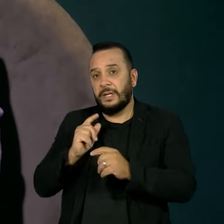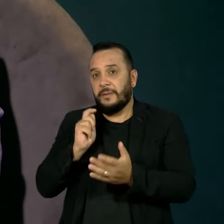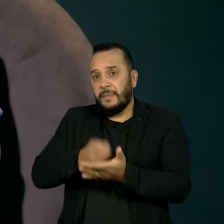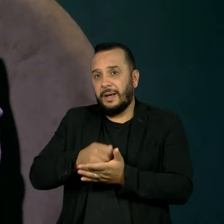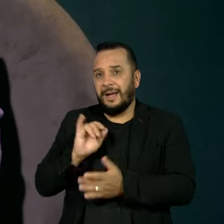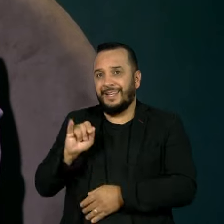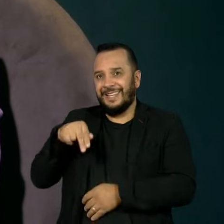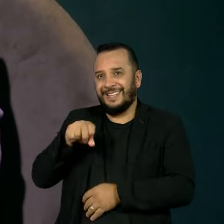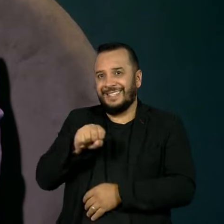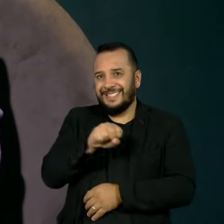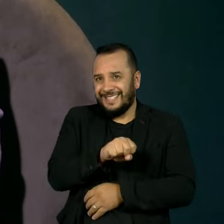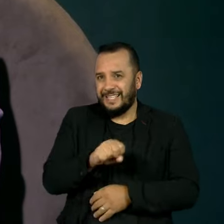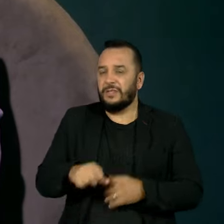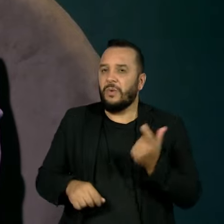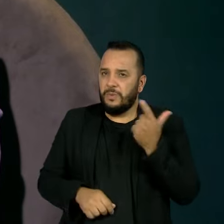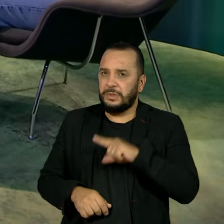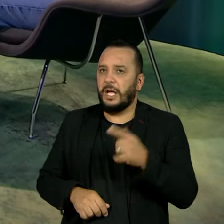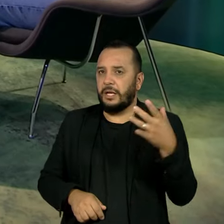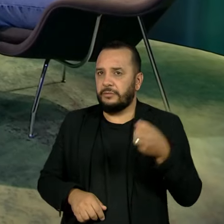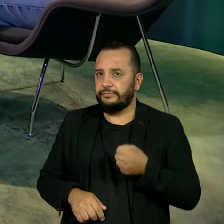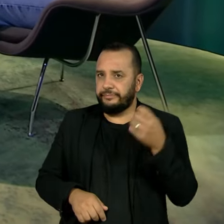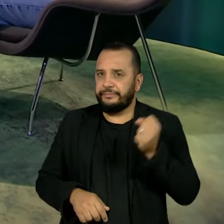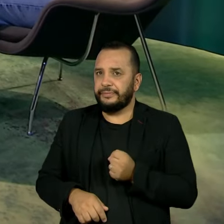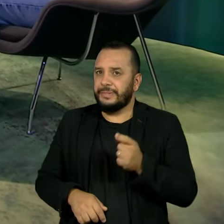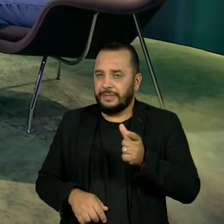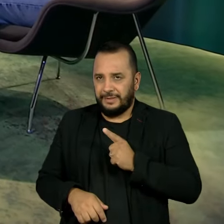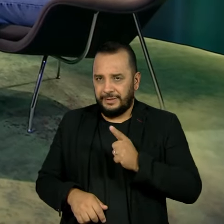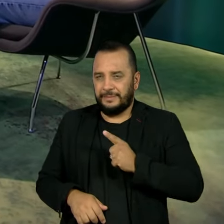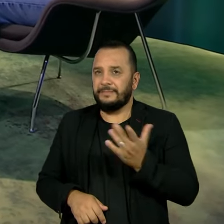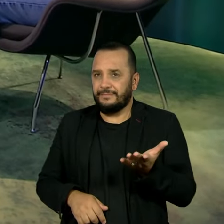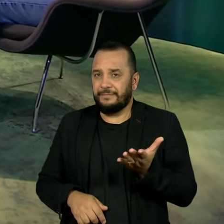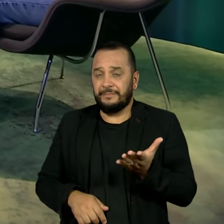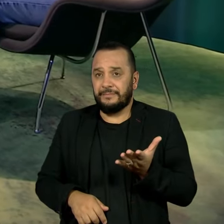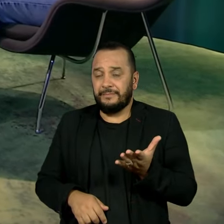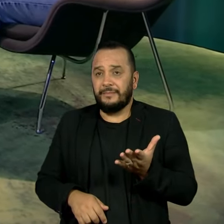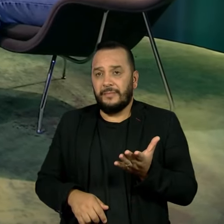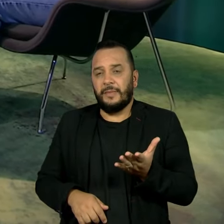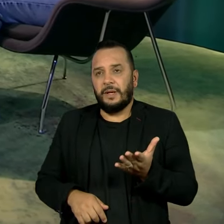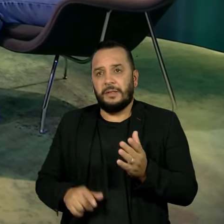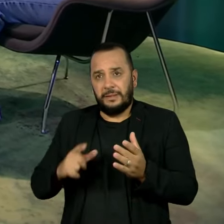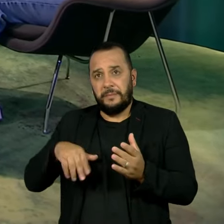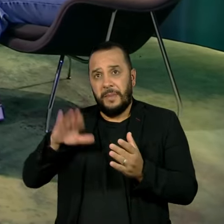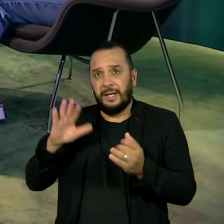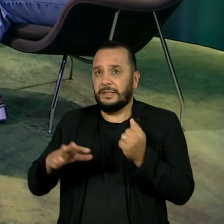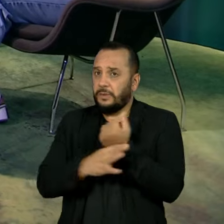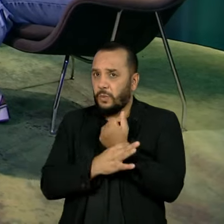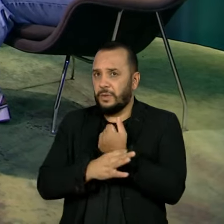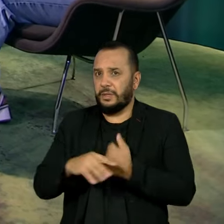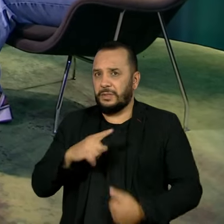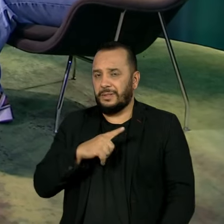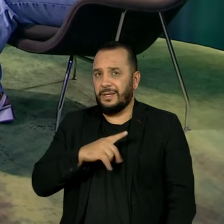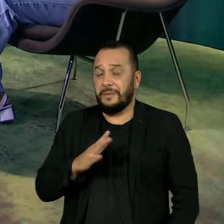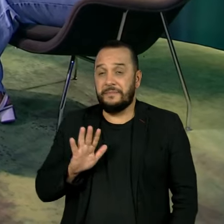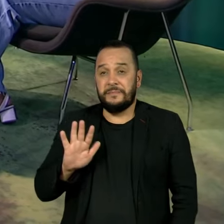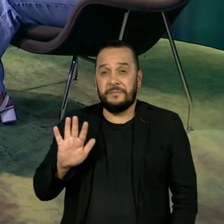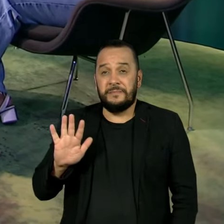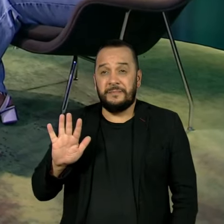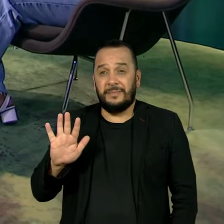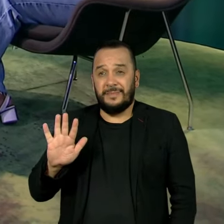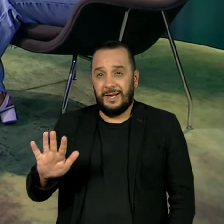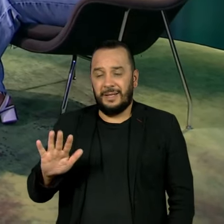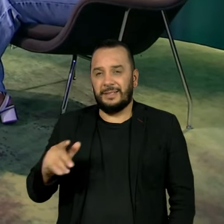garantir alguns direitos previdenciários, o que acaba trazendo maior segurança. Mas muitos